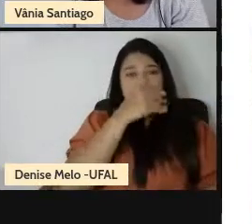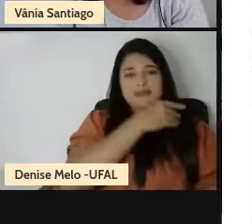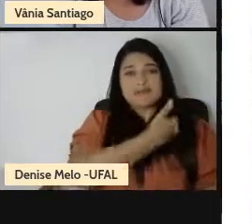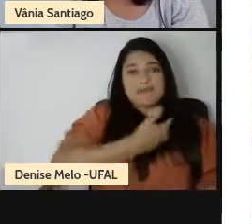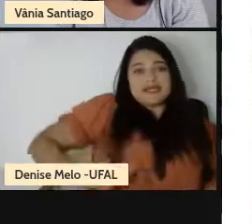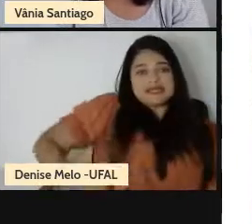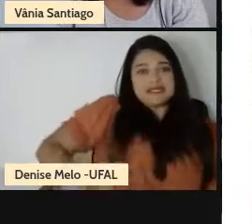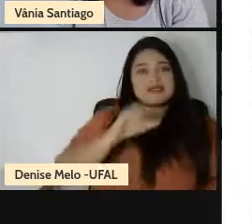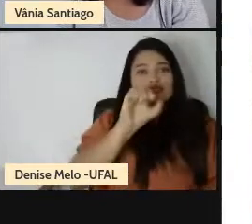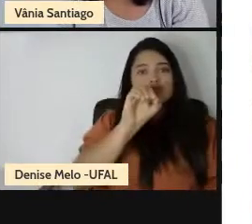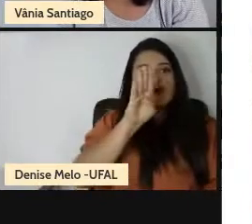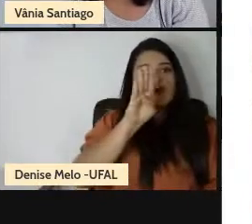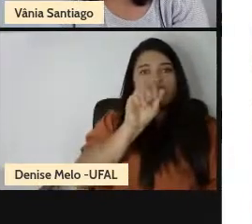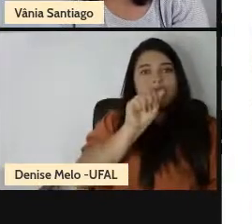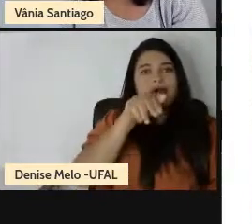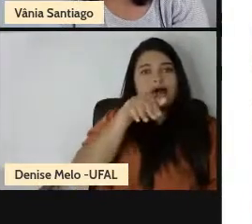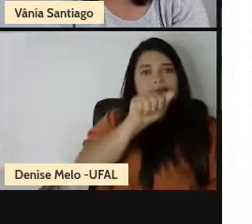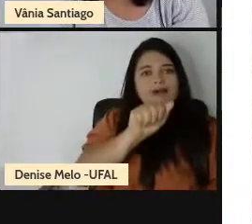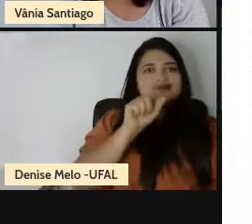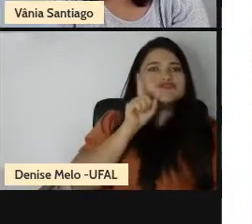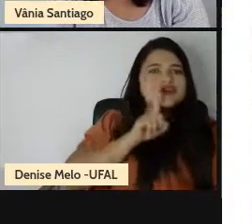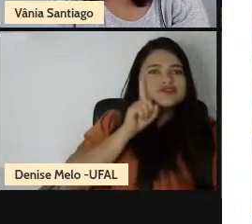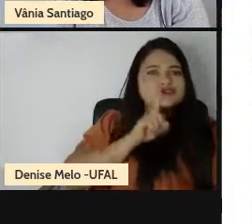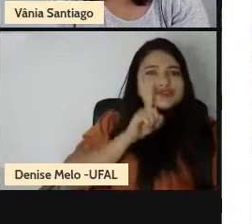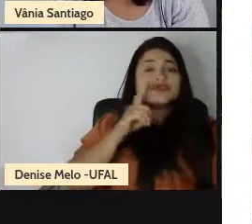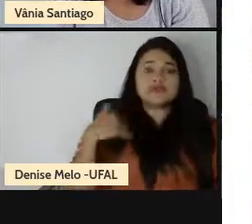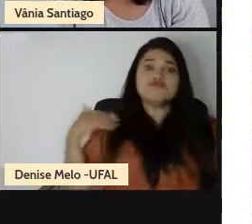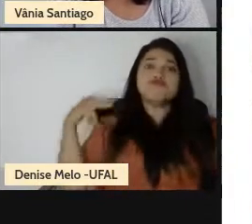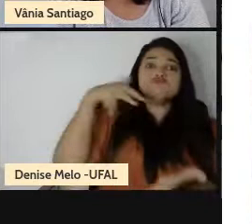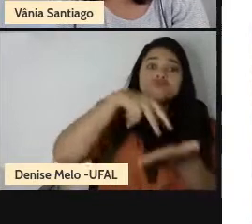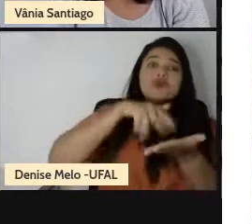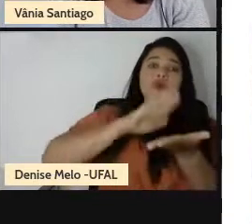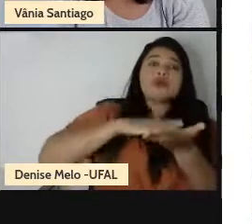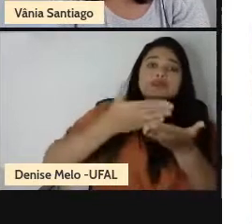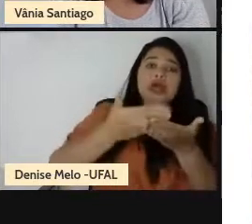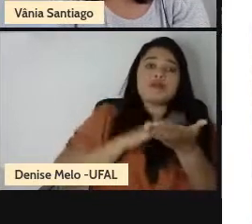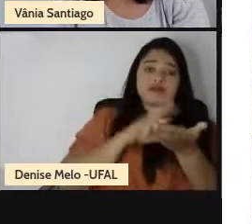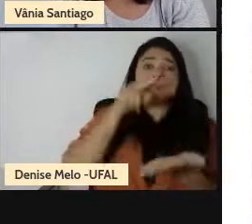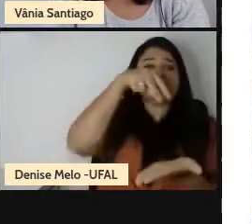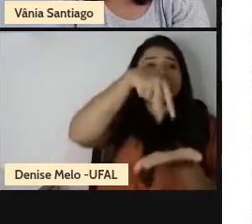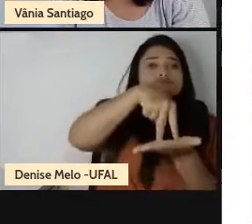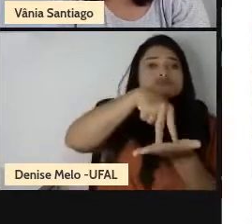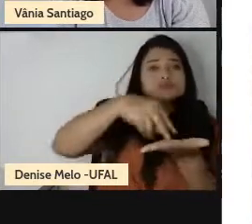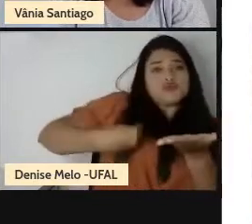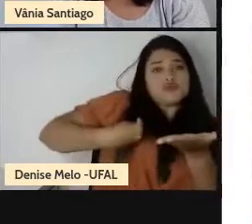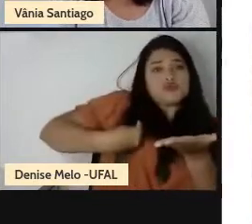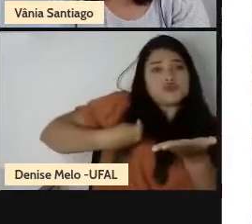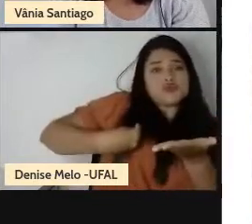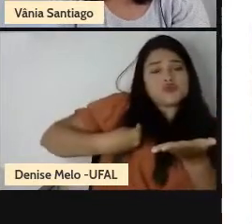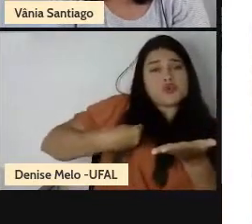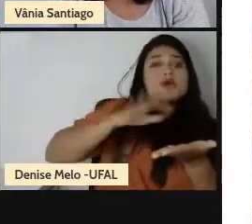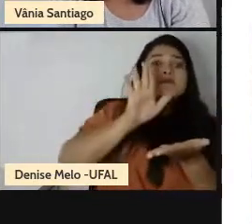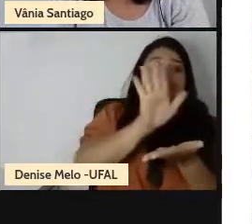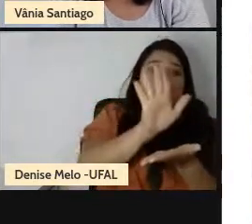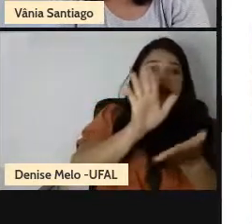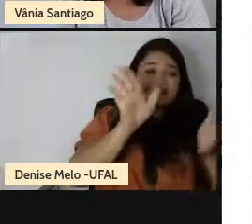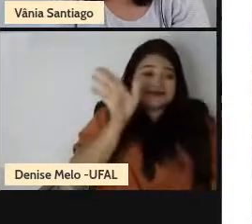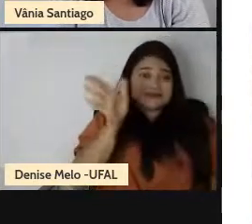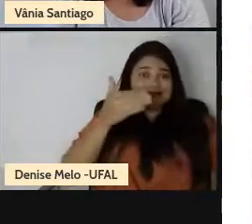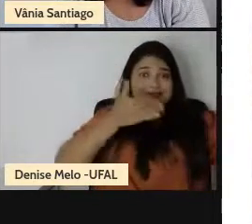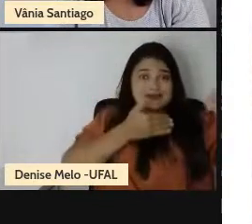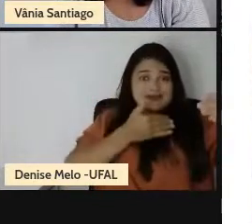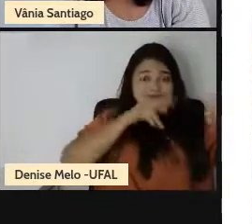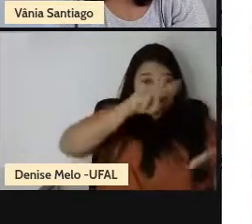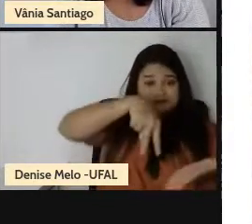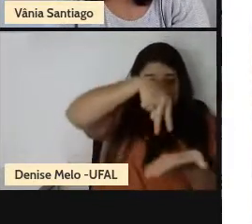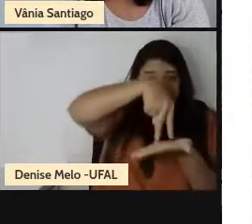evento aqui, o intérprete estava presente, só que a gente pode dizer que é uma espécie de cabine de interpretação com uma câmera captando a